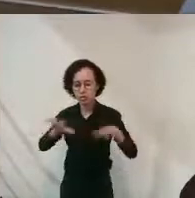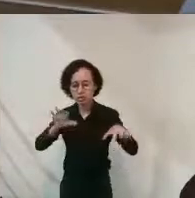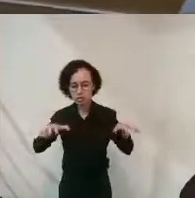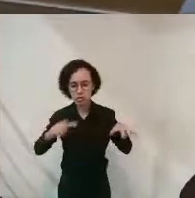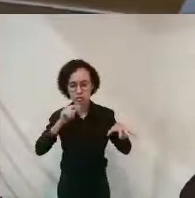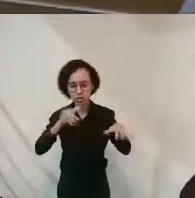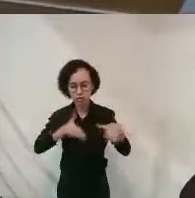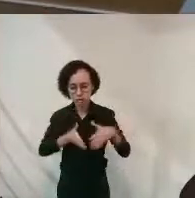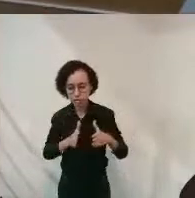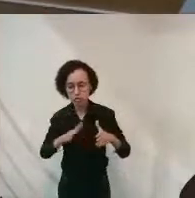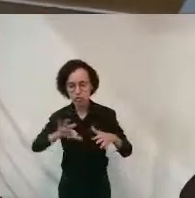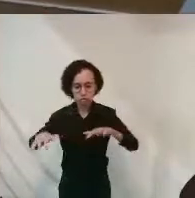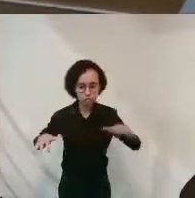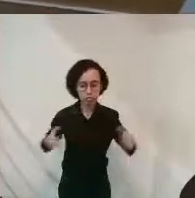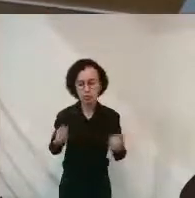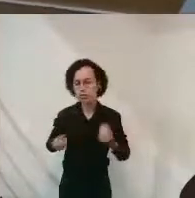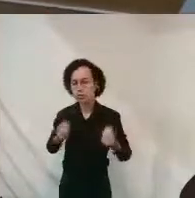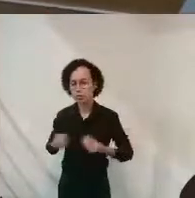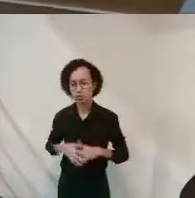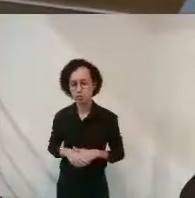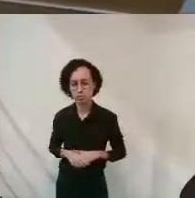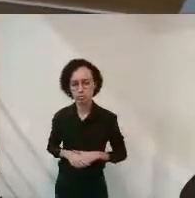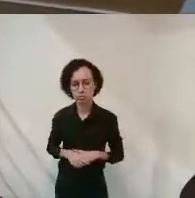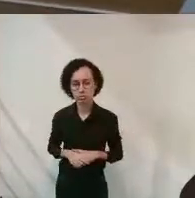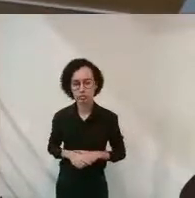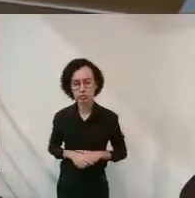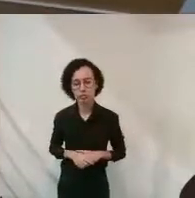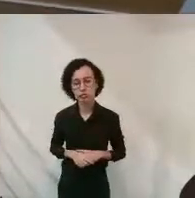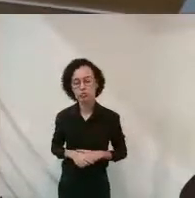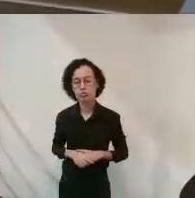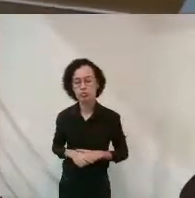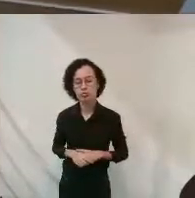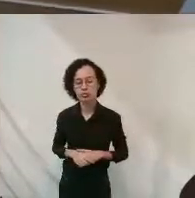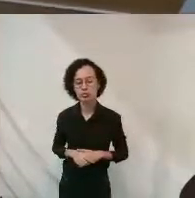rios são nossas ruas? Né? Em relação